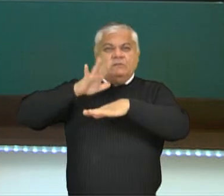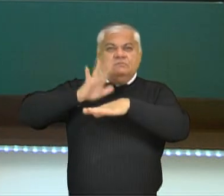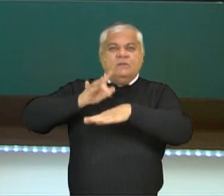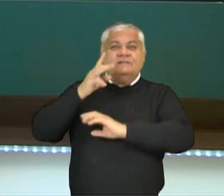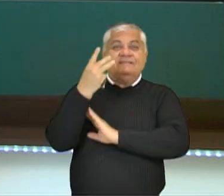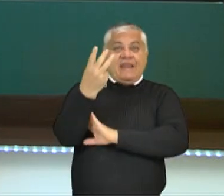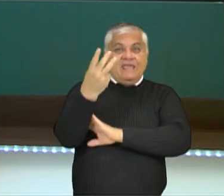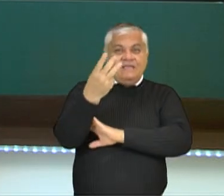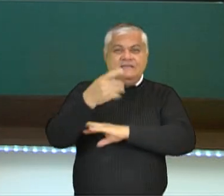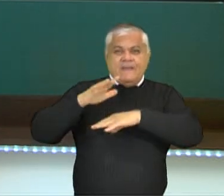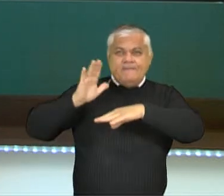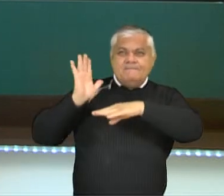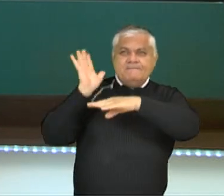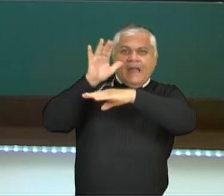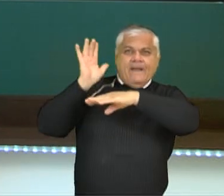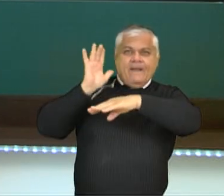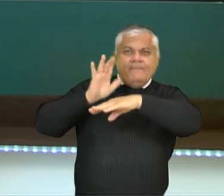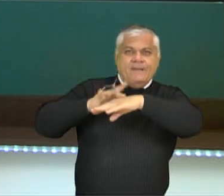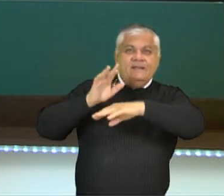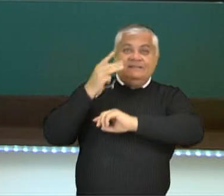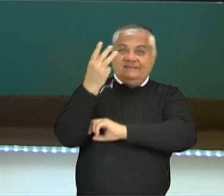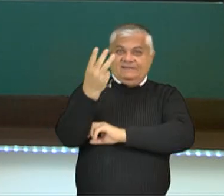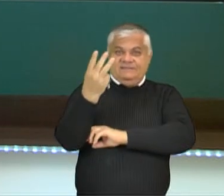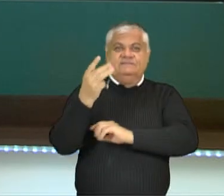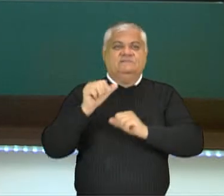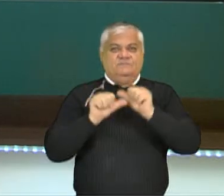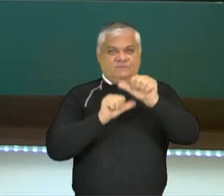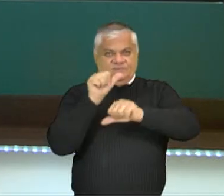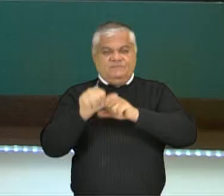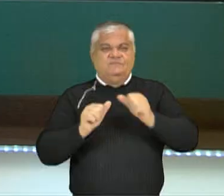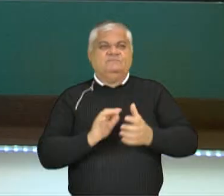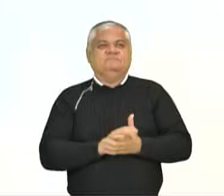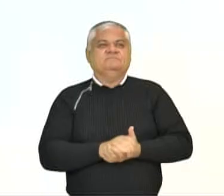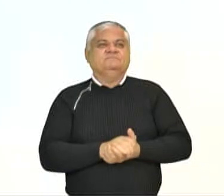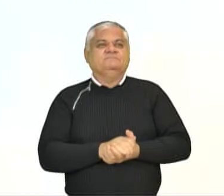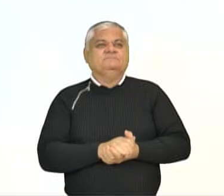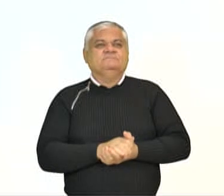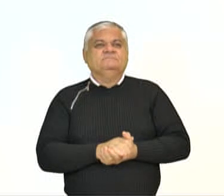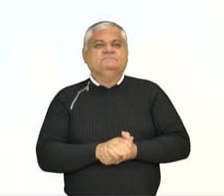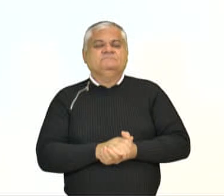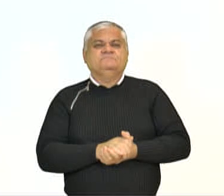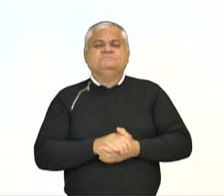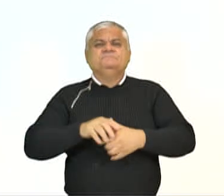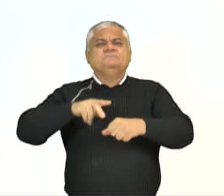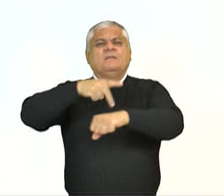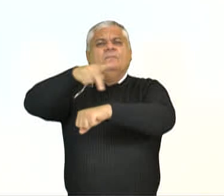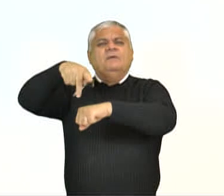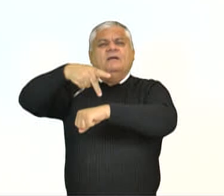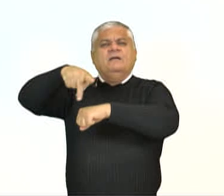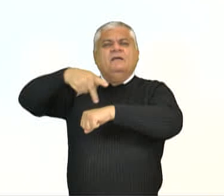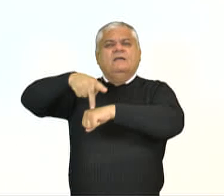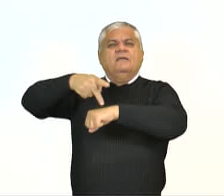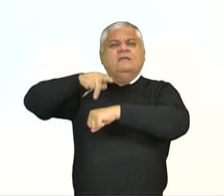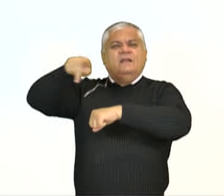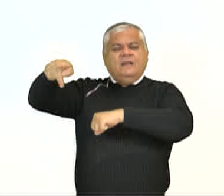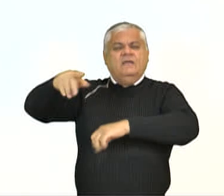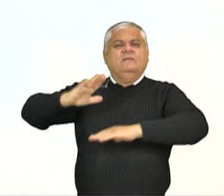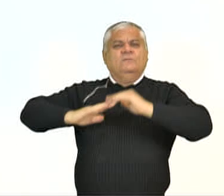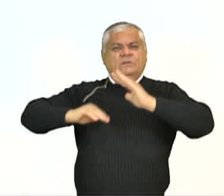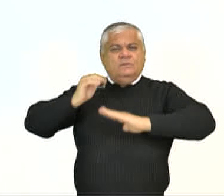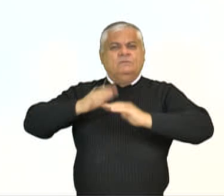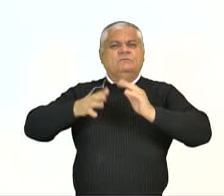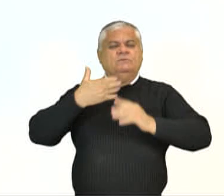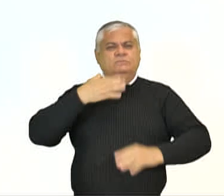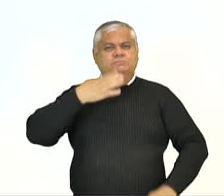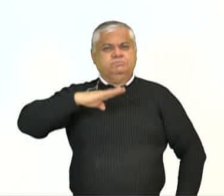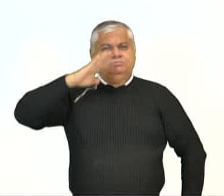poderia dar os 3 toques para passar a bola para o outro lado. Em outros países, ele foi praticado pelas Forças